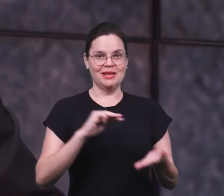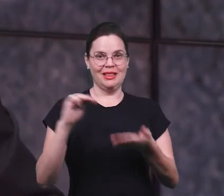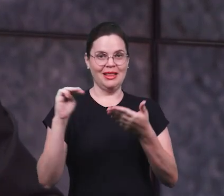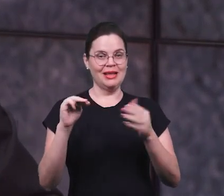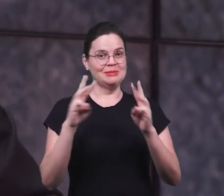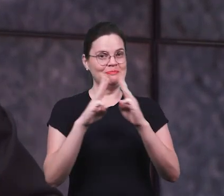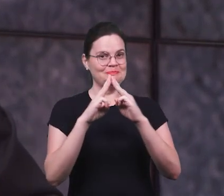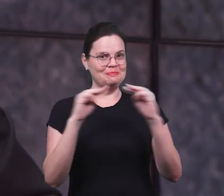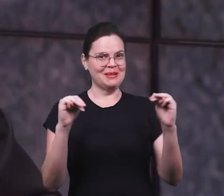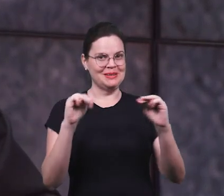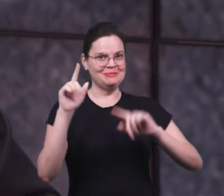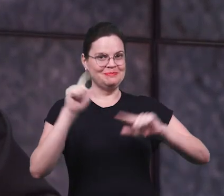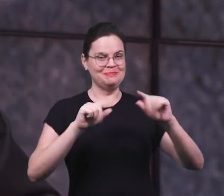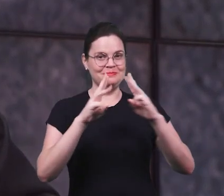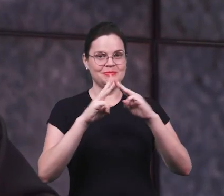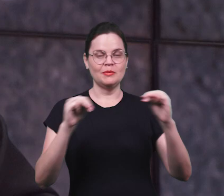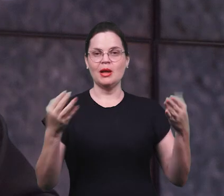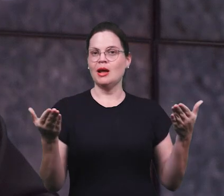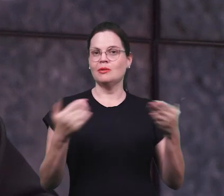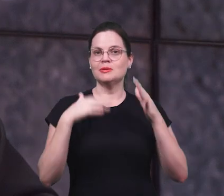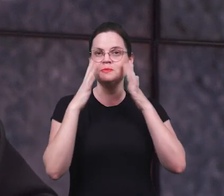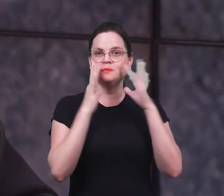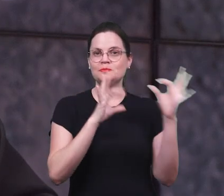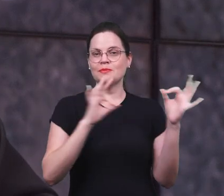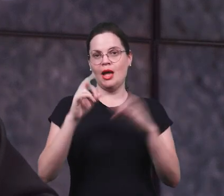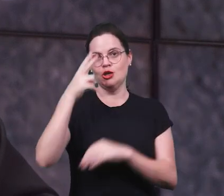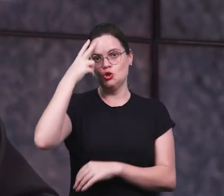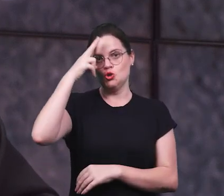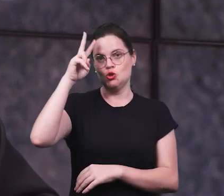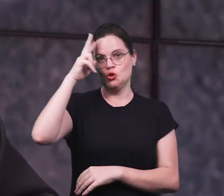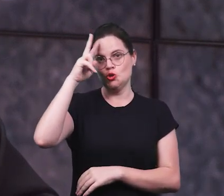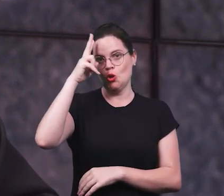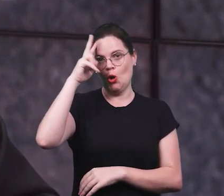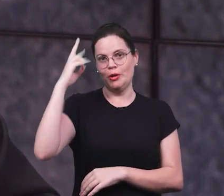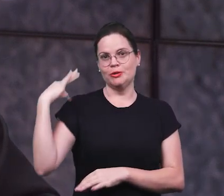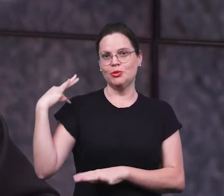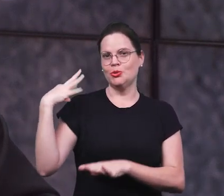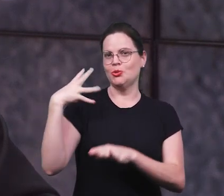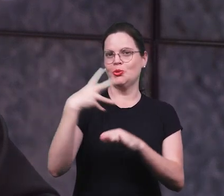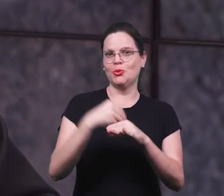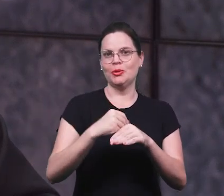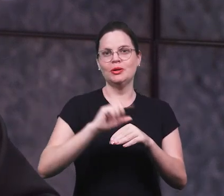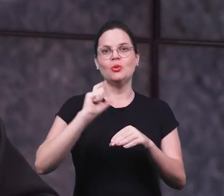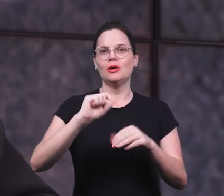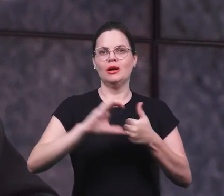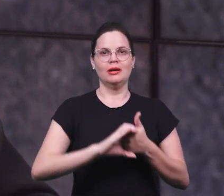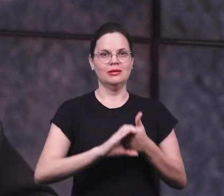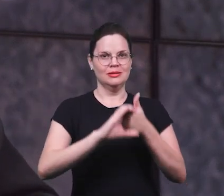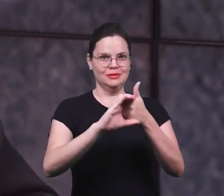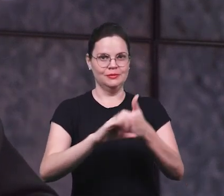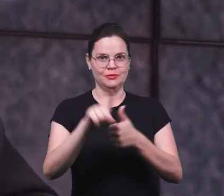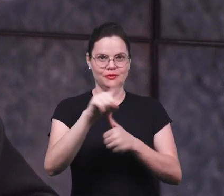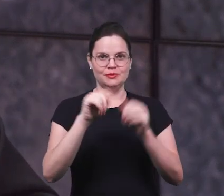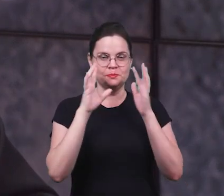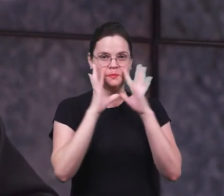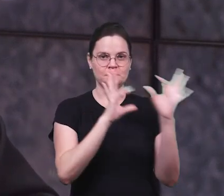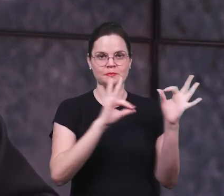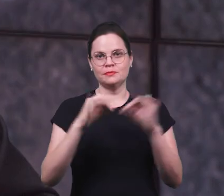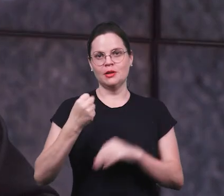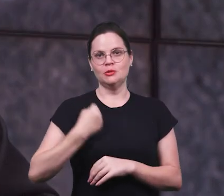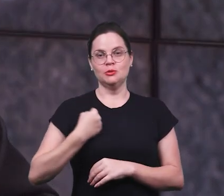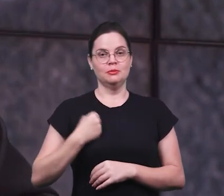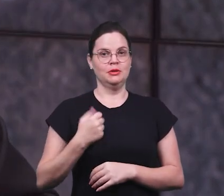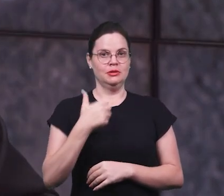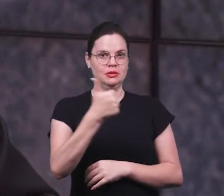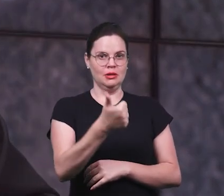no programa A História do Cristianismo. Você tem acesso para assistir esses programas através do canal